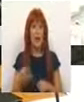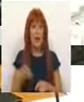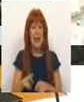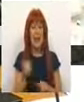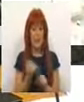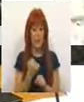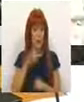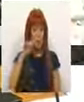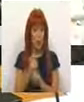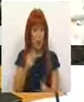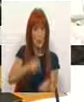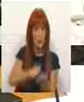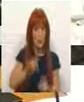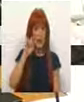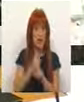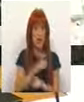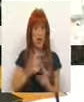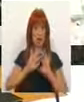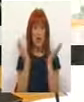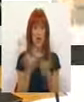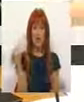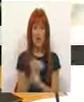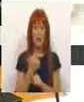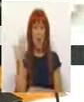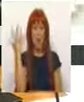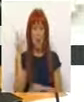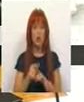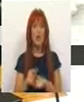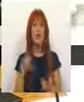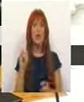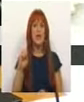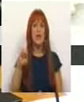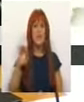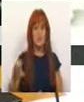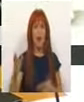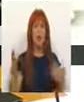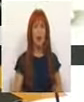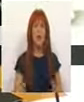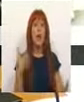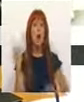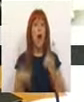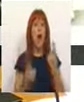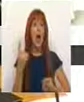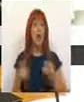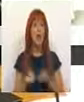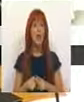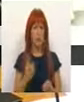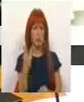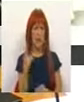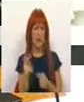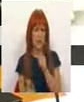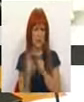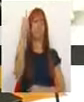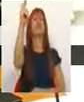taxas e serviços cobrados pela Inspeção-Geral de Atividades Culturais, o ISAC, que, em alguns casos,